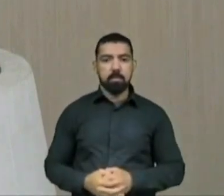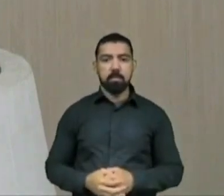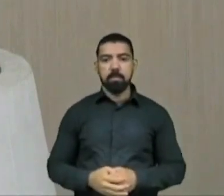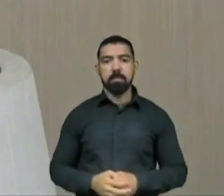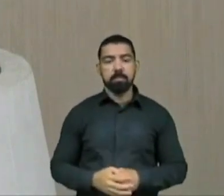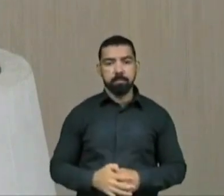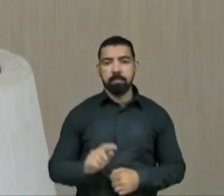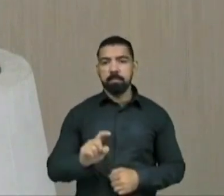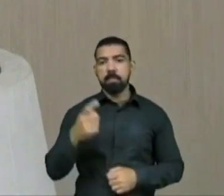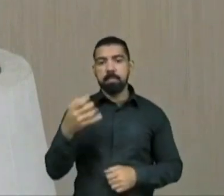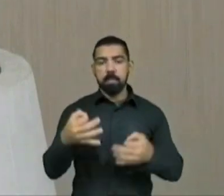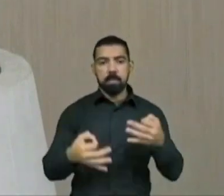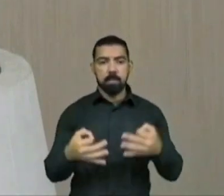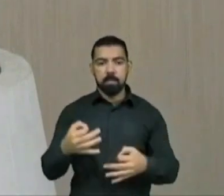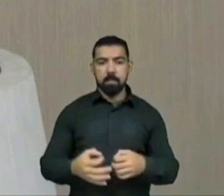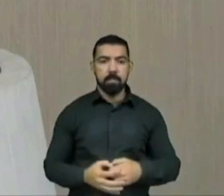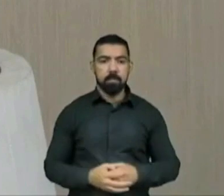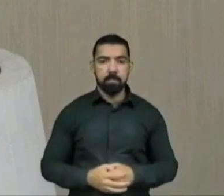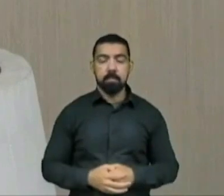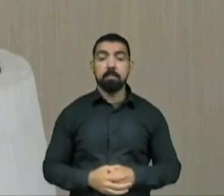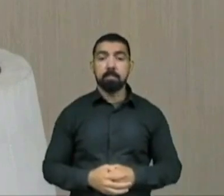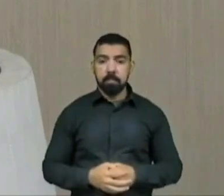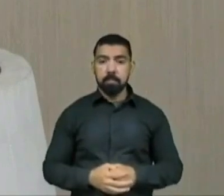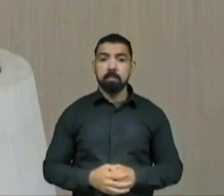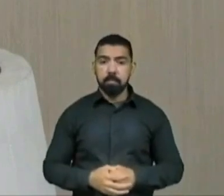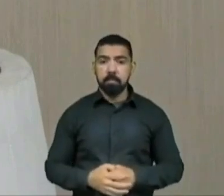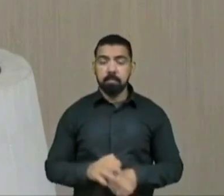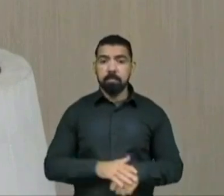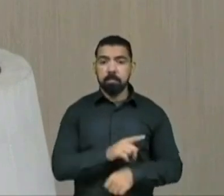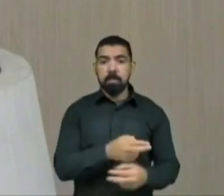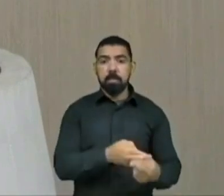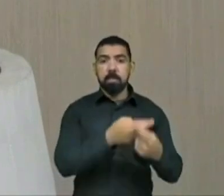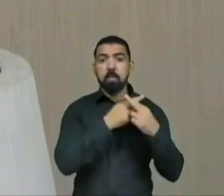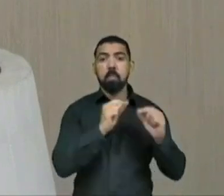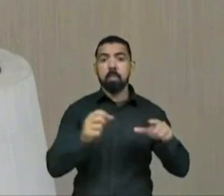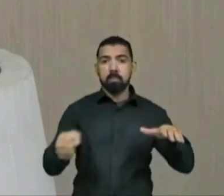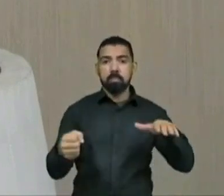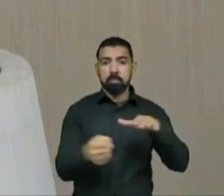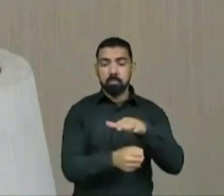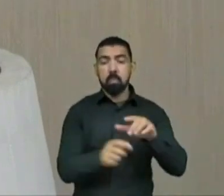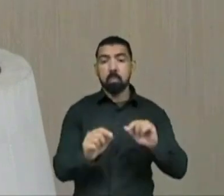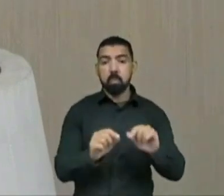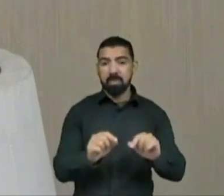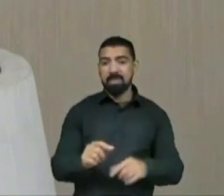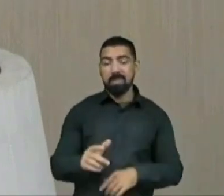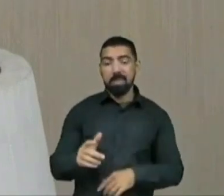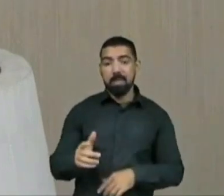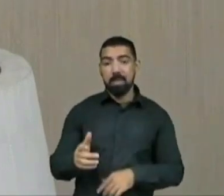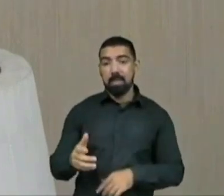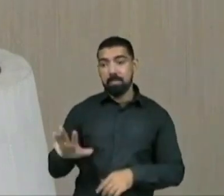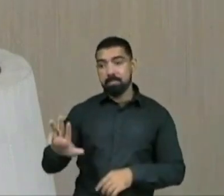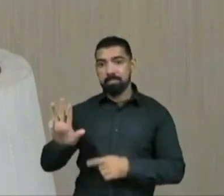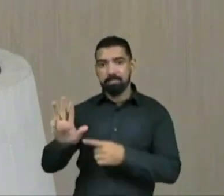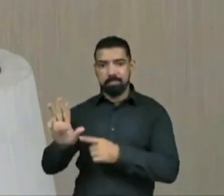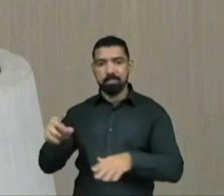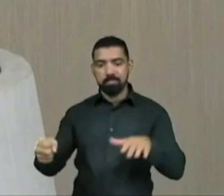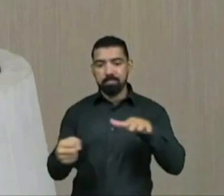ex-juiz, ex-ministro, ex-juiz, que foi o responsável por colocar o atual presidente na